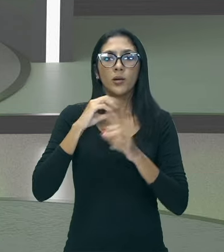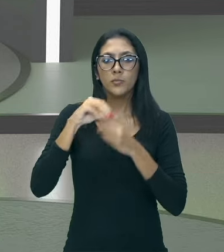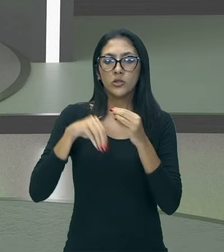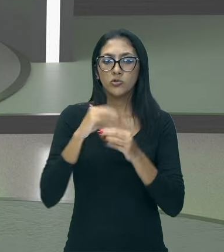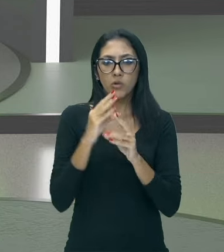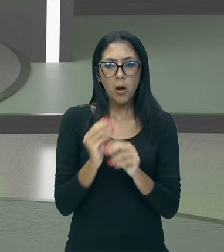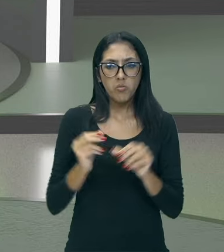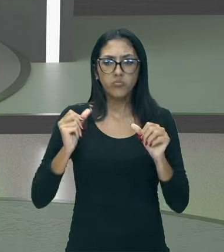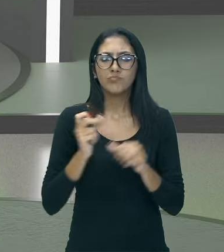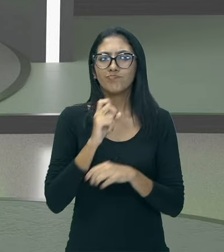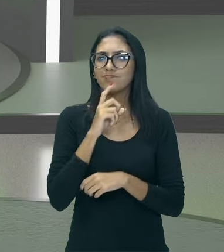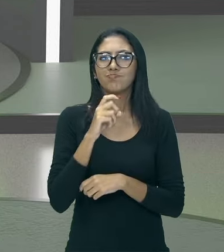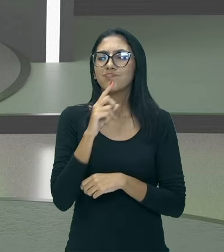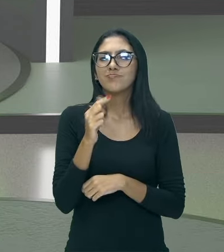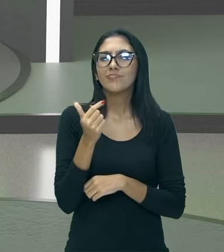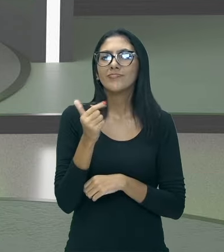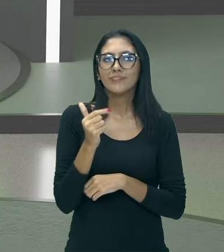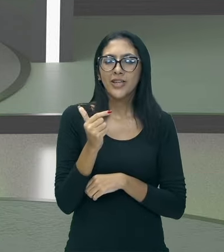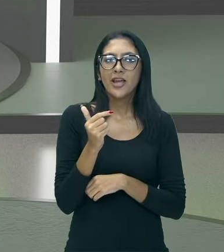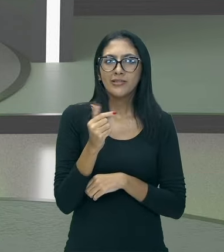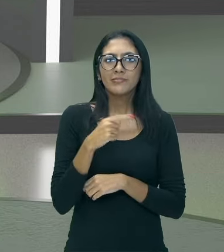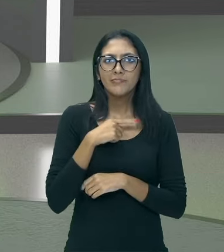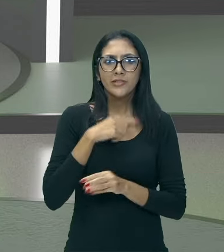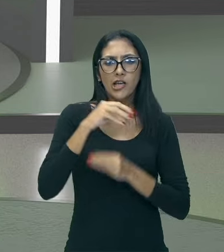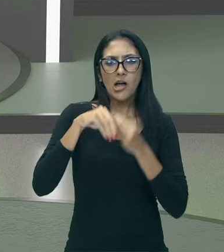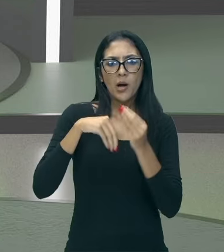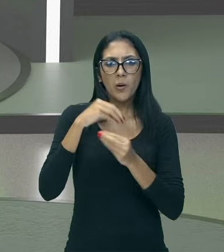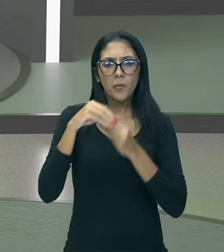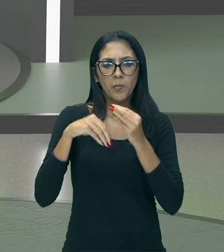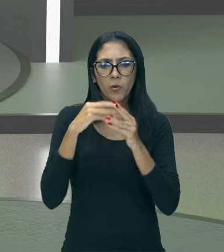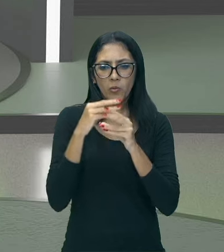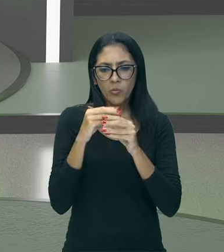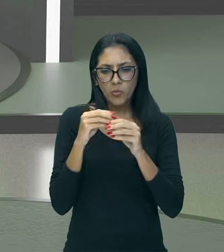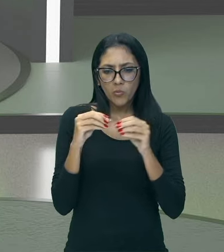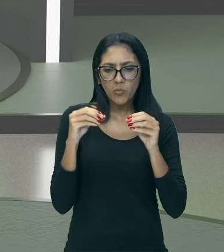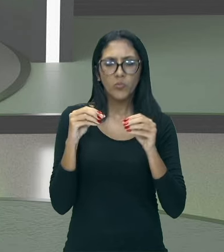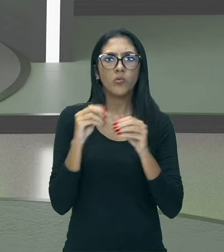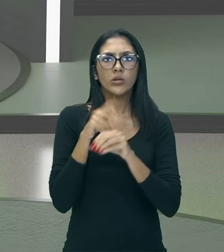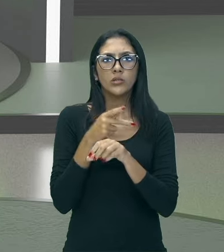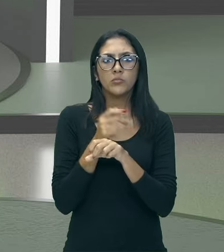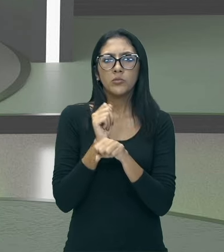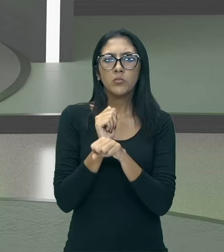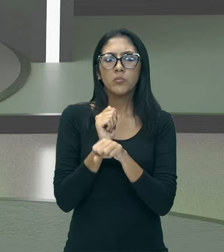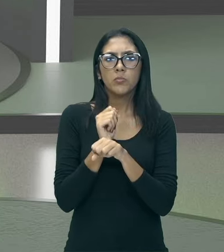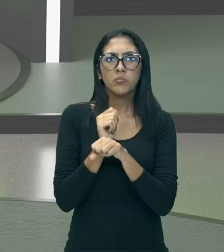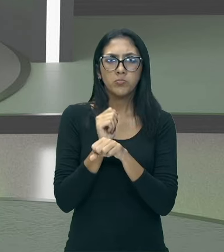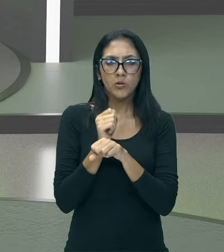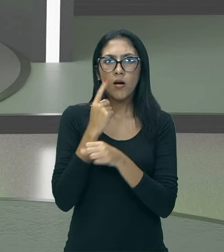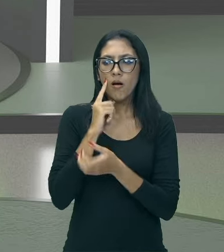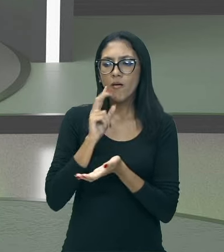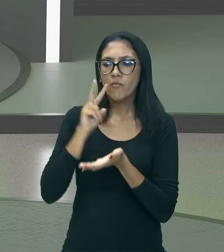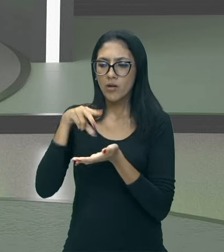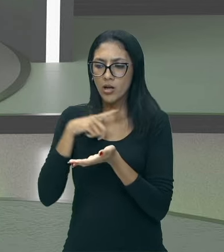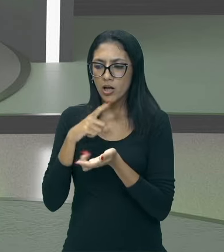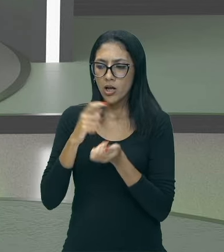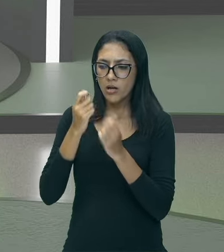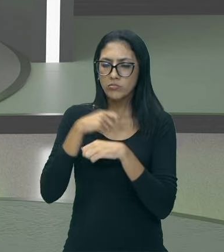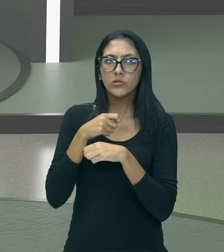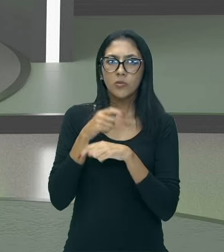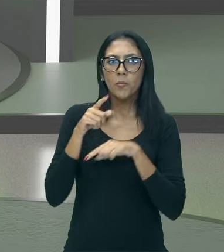elas se dispersam, mas vai chegar um determinado tempo que elas vão se sedimentar, né, no fundo do